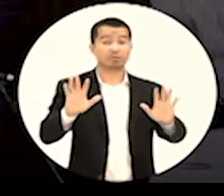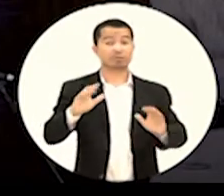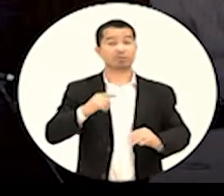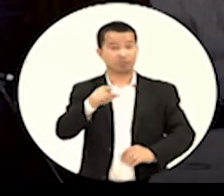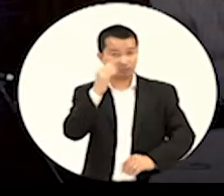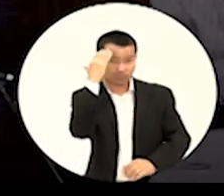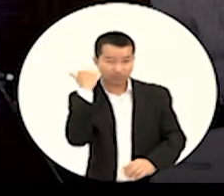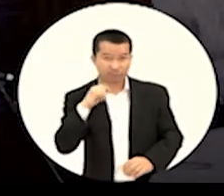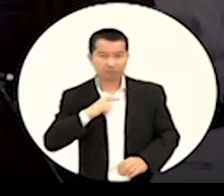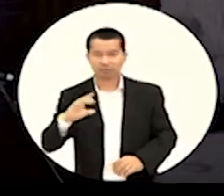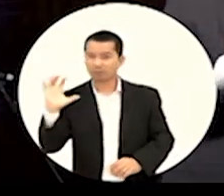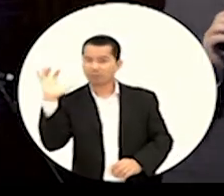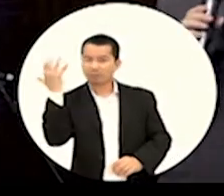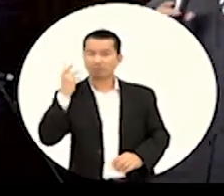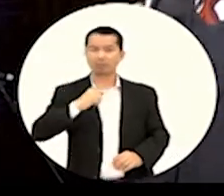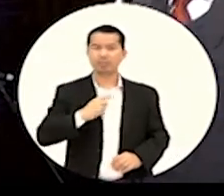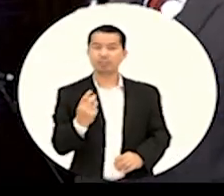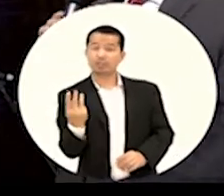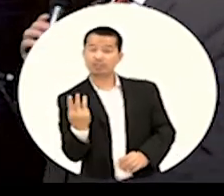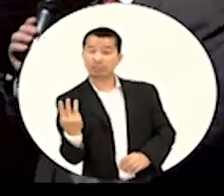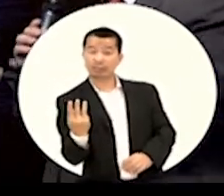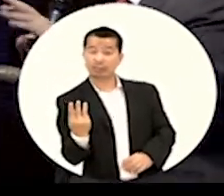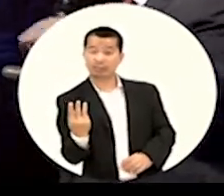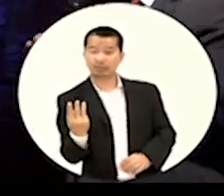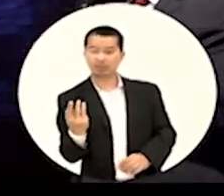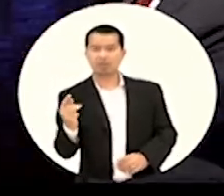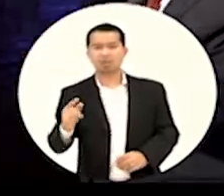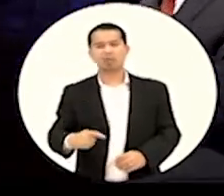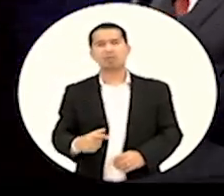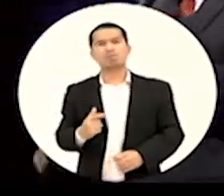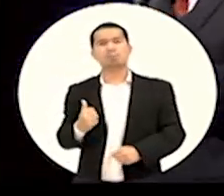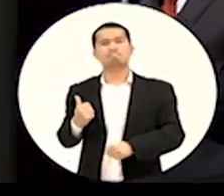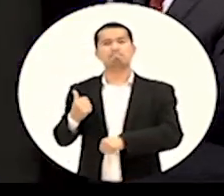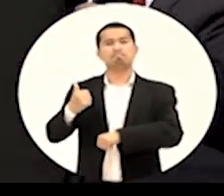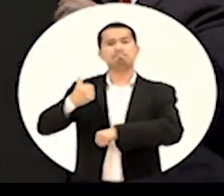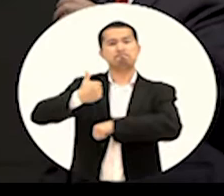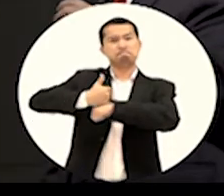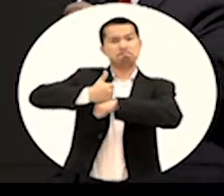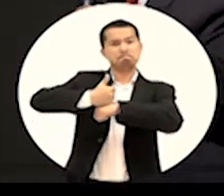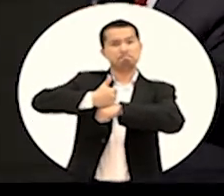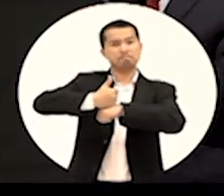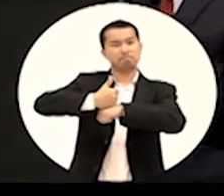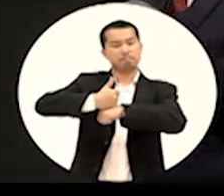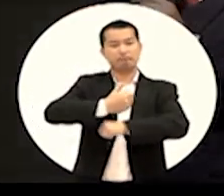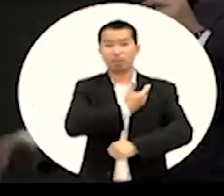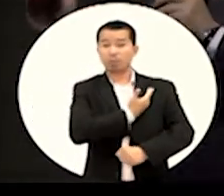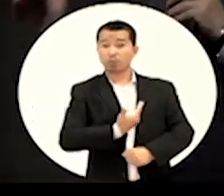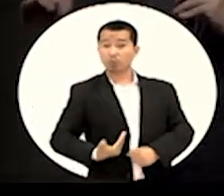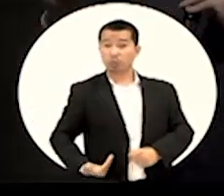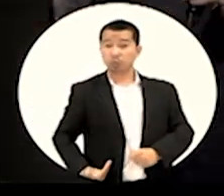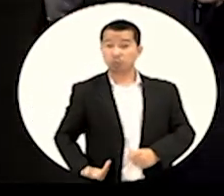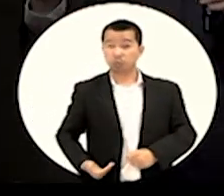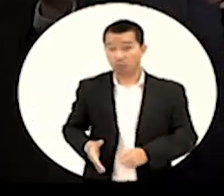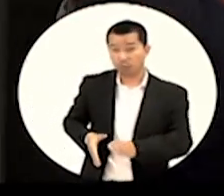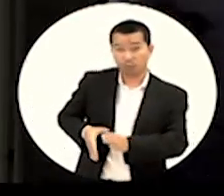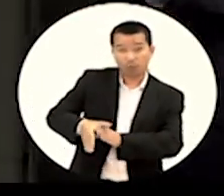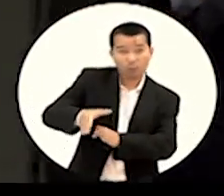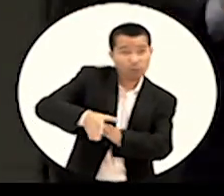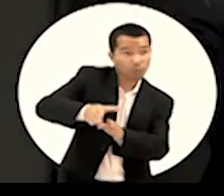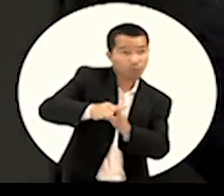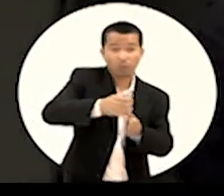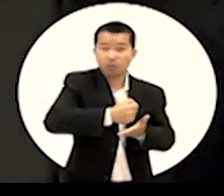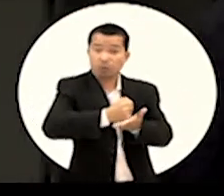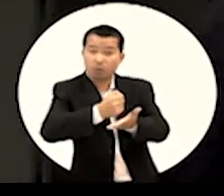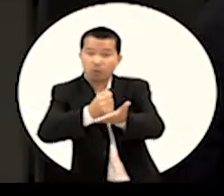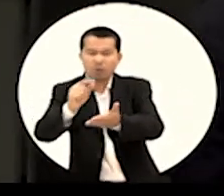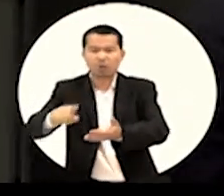pé. Agora o pior é que esses 3 pertenciam à alta estrutura do